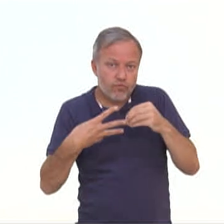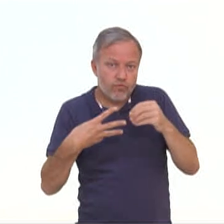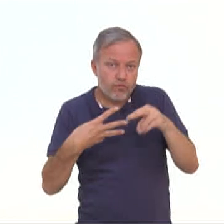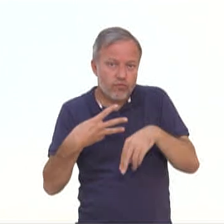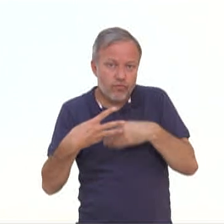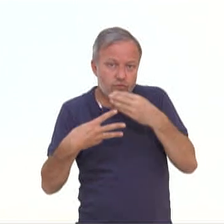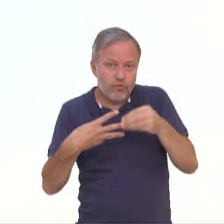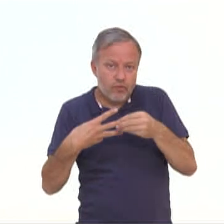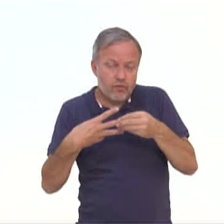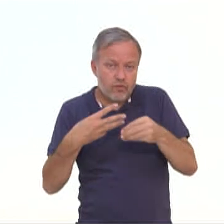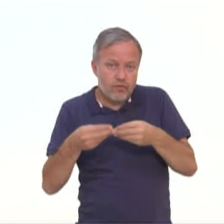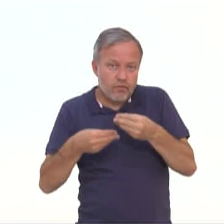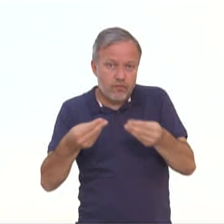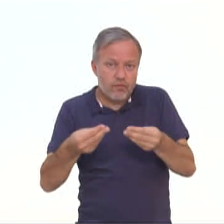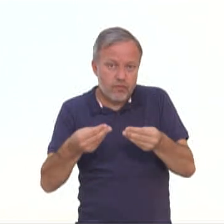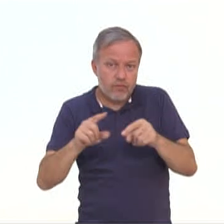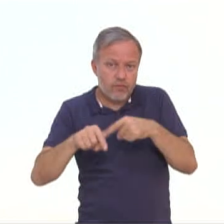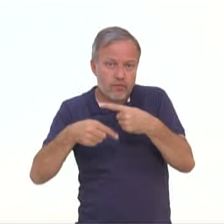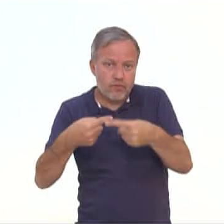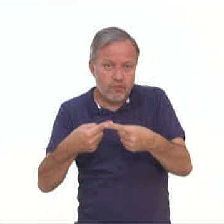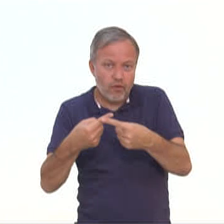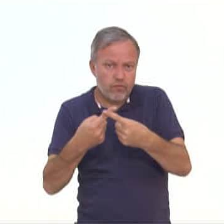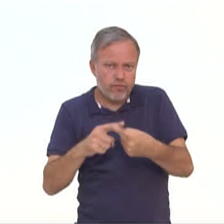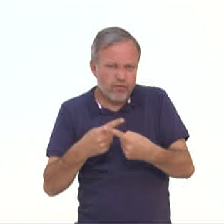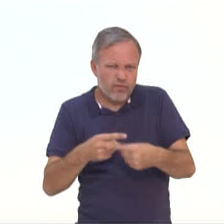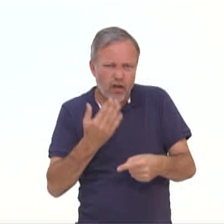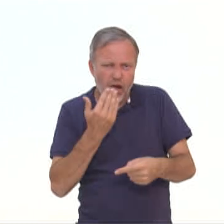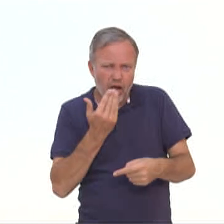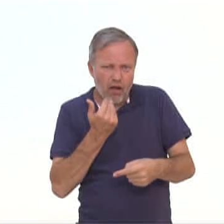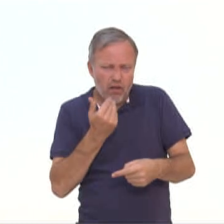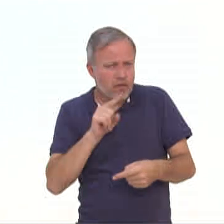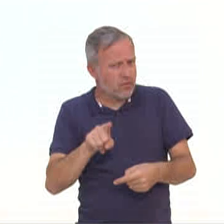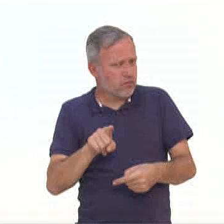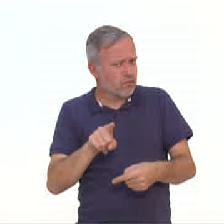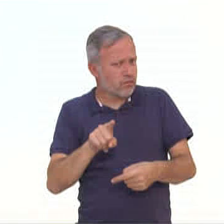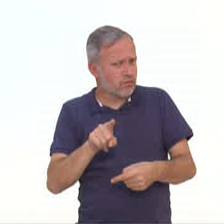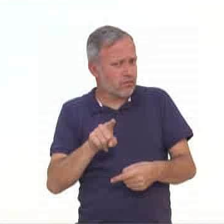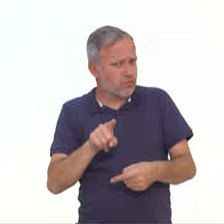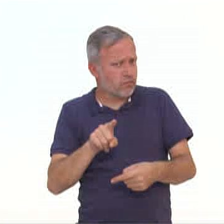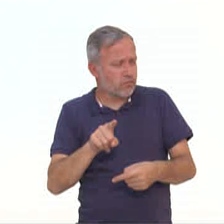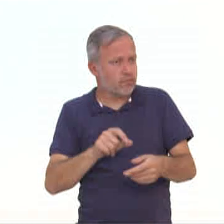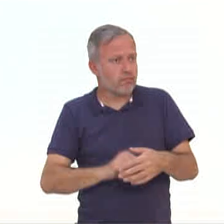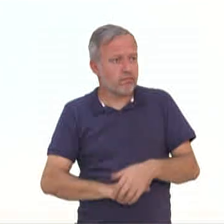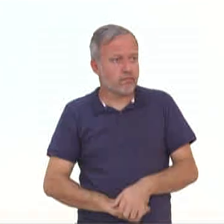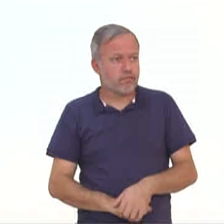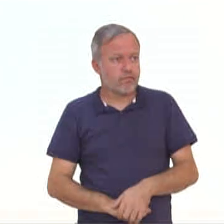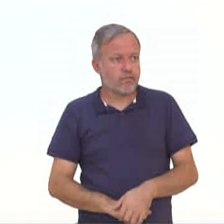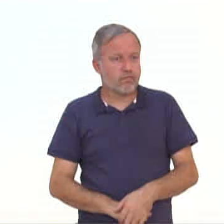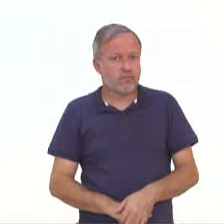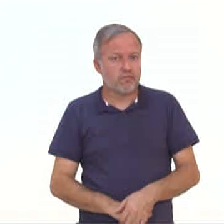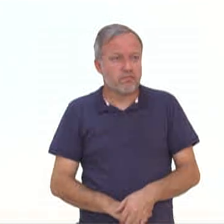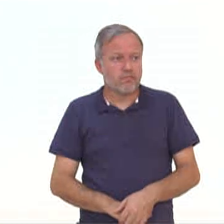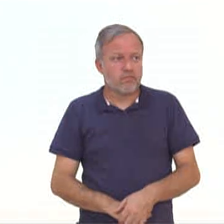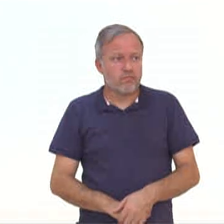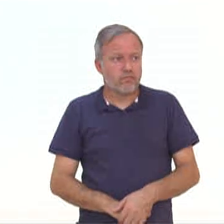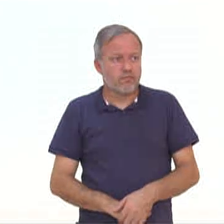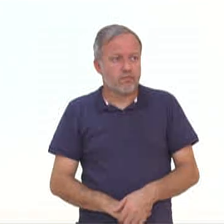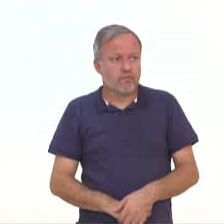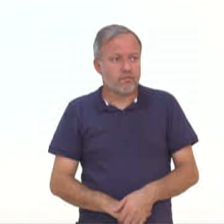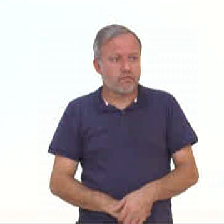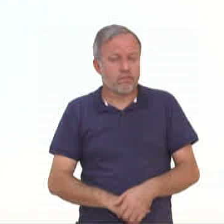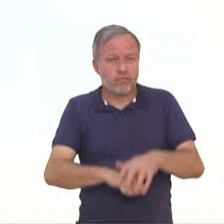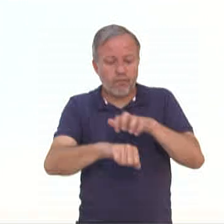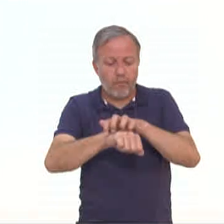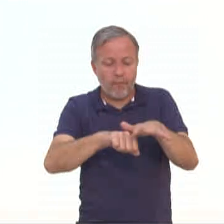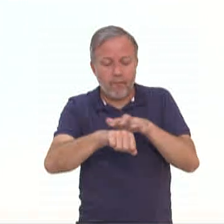e passar a comandar a síntese de proteínas dessa. E por último, os esporos de